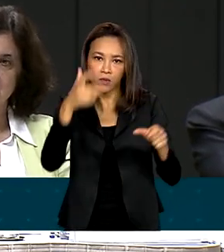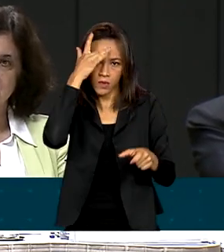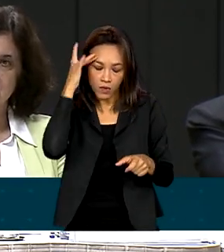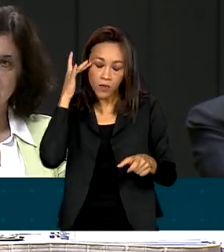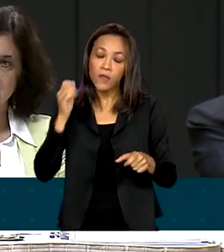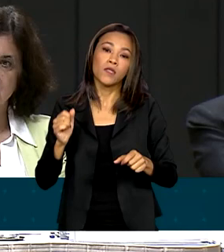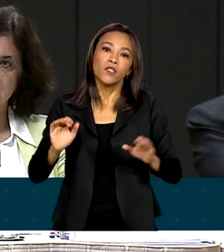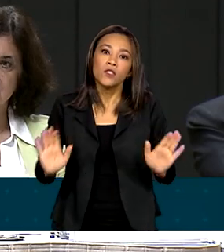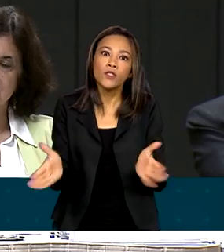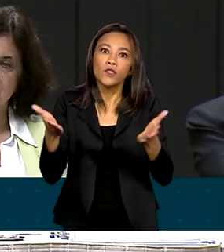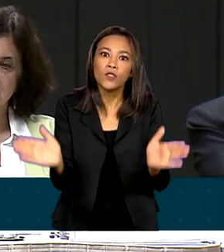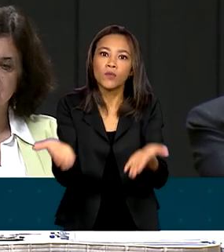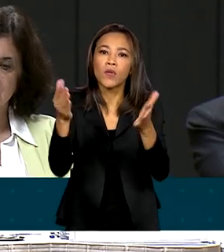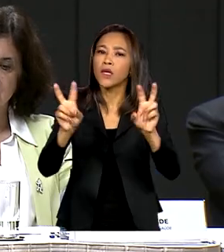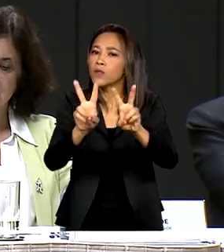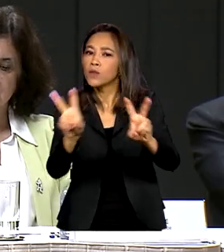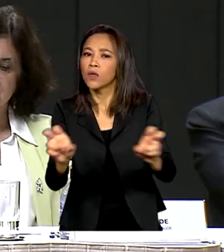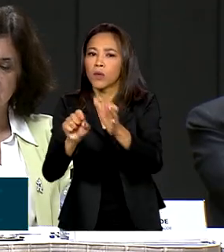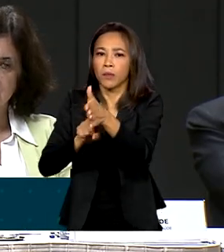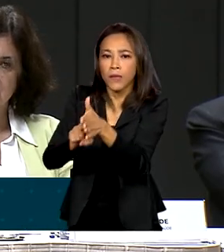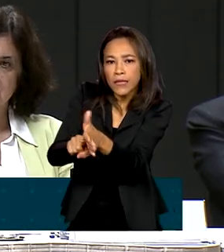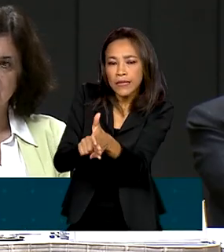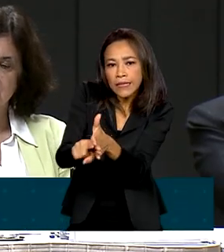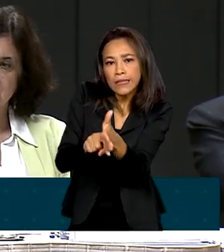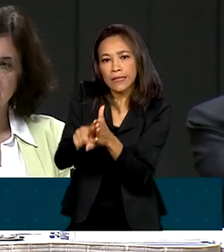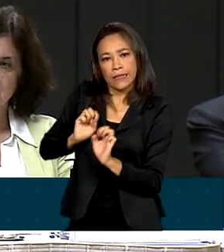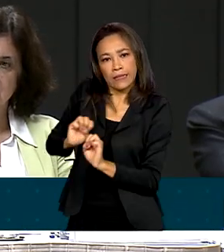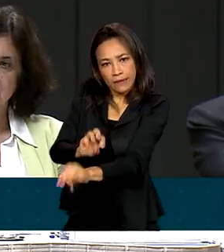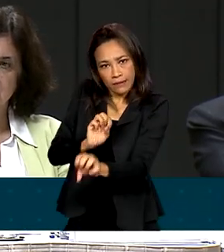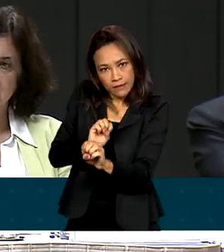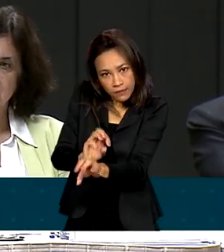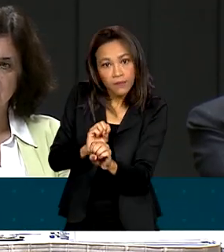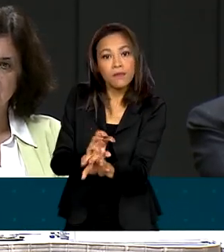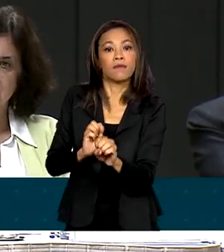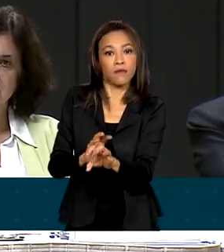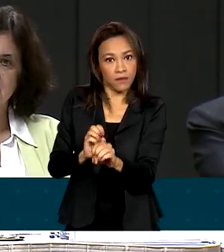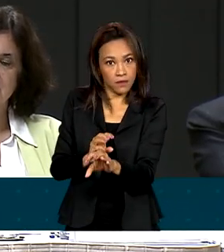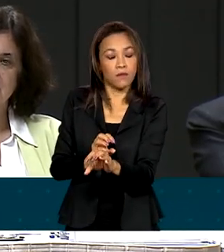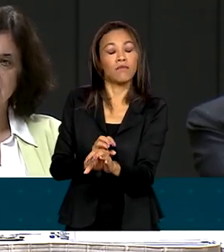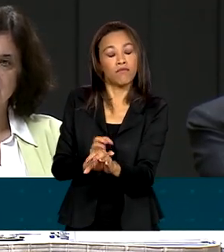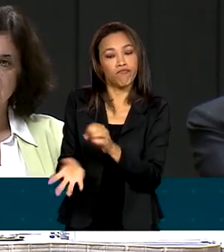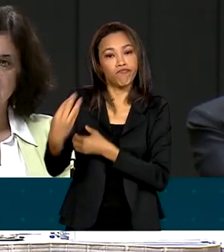estimular e intensificar a pesquisa e o ensino dentro dos nossos hospitais universitários,